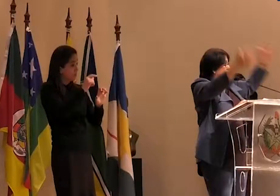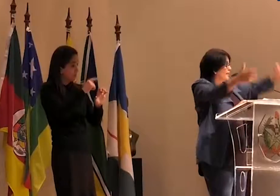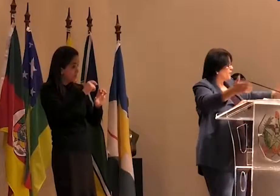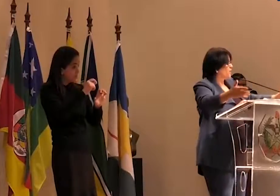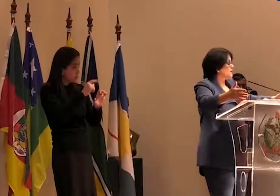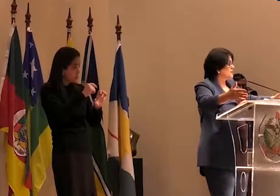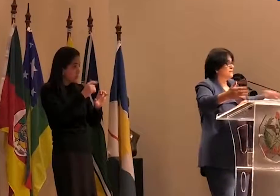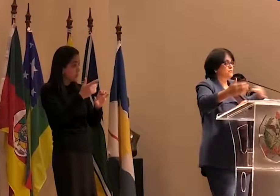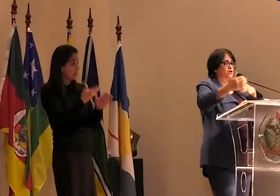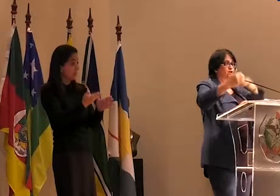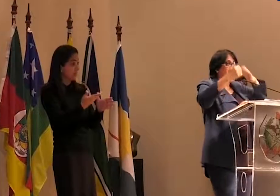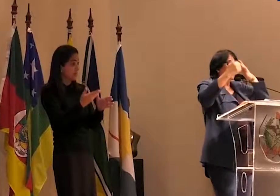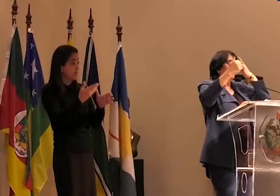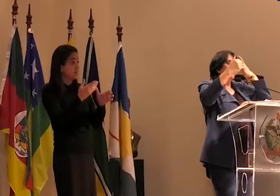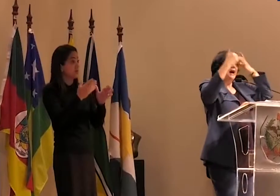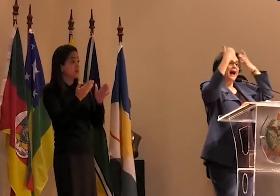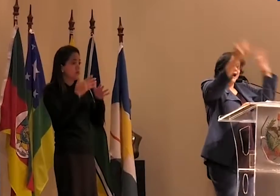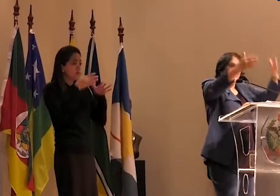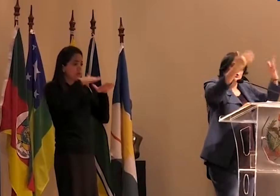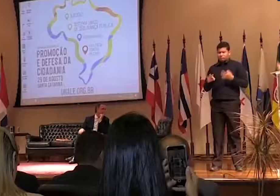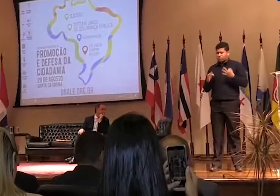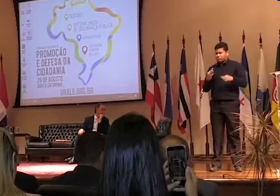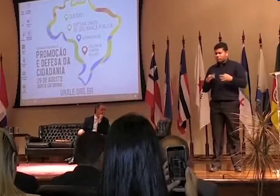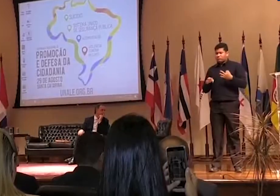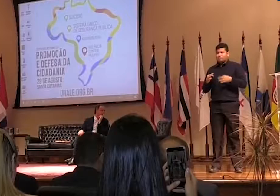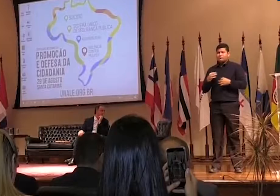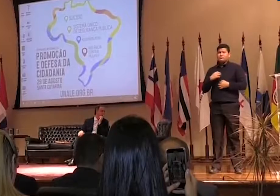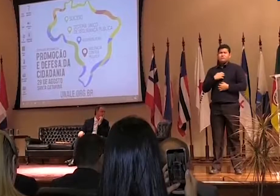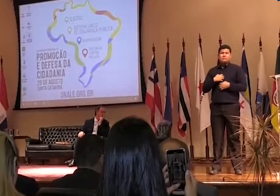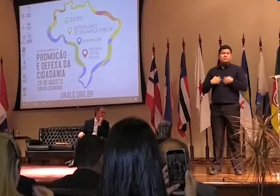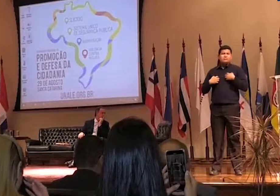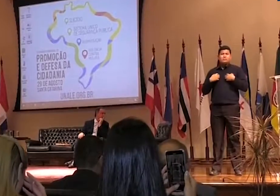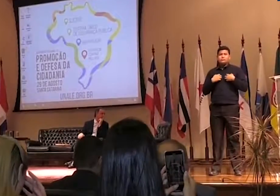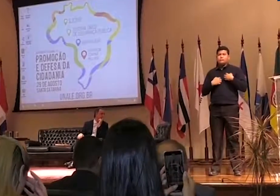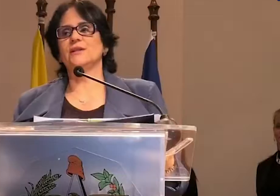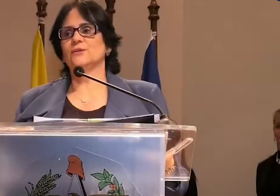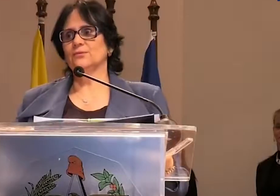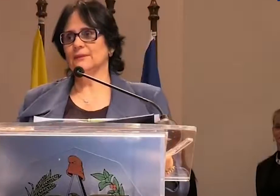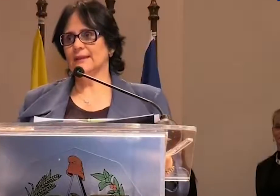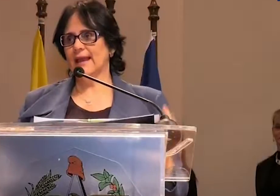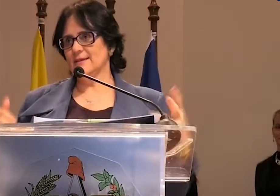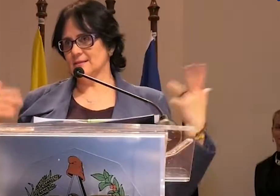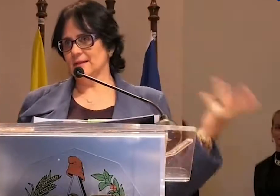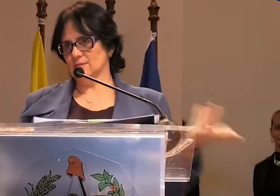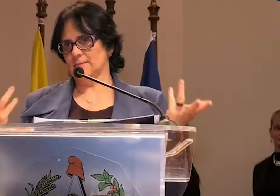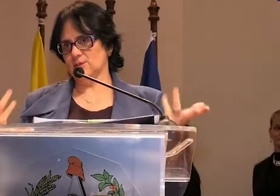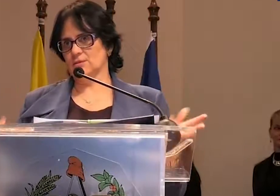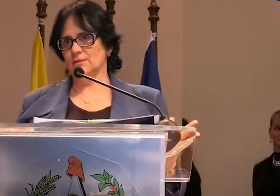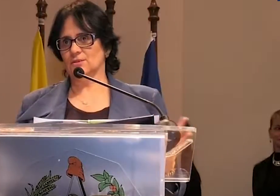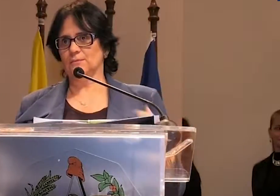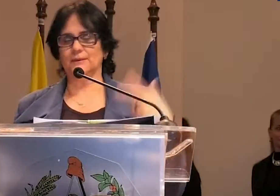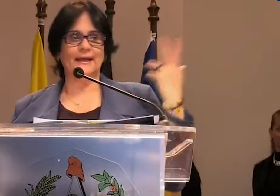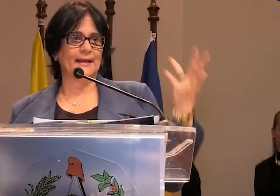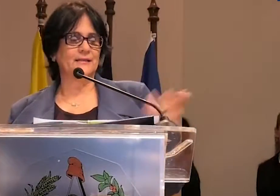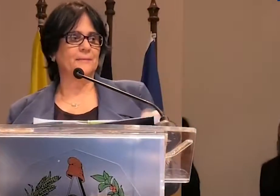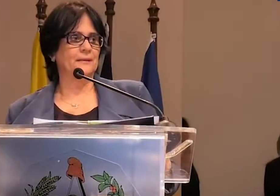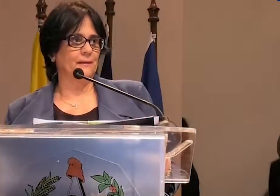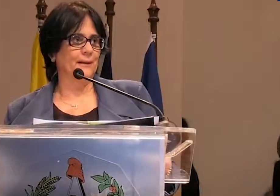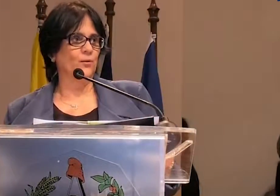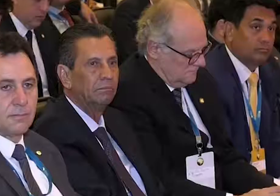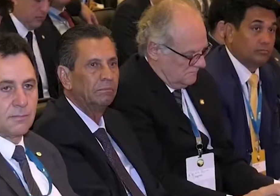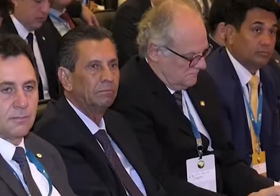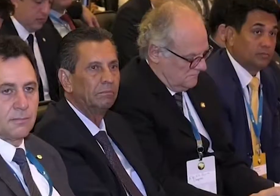florianópolis capital de santa catarina o encontro promovido pela união nacional dos legisladores e legislativos